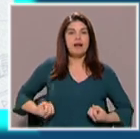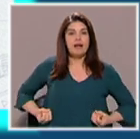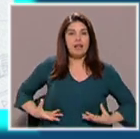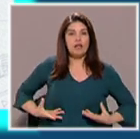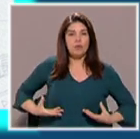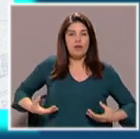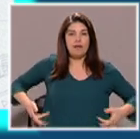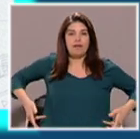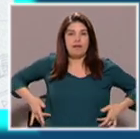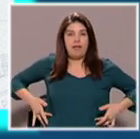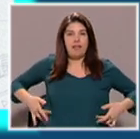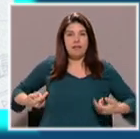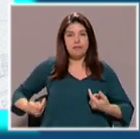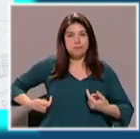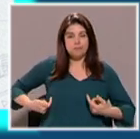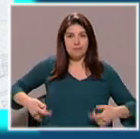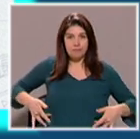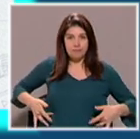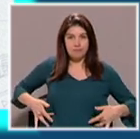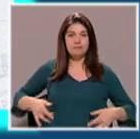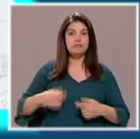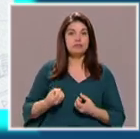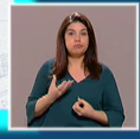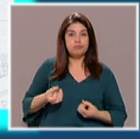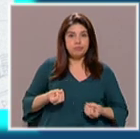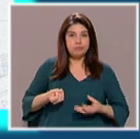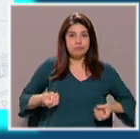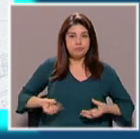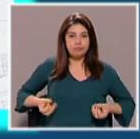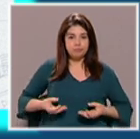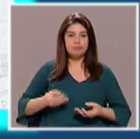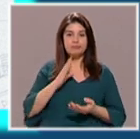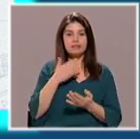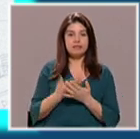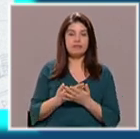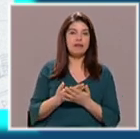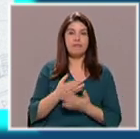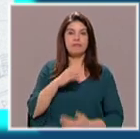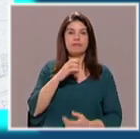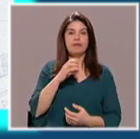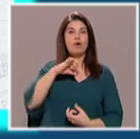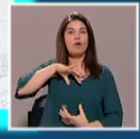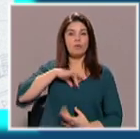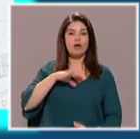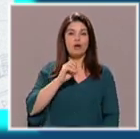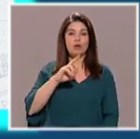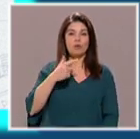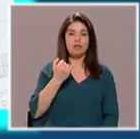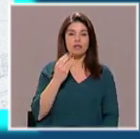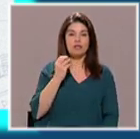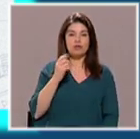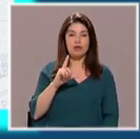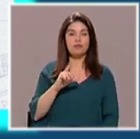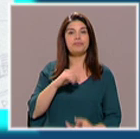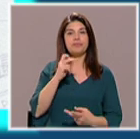glândulas endócrinas, que por sua vez sintetizam cortisol e adrenalina. Estas duas hormonas vão atuar ao nível